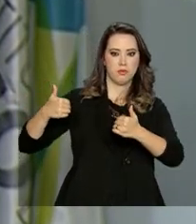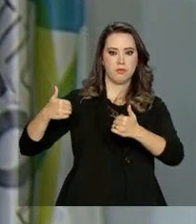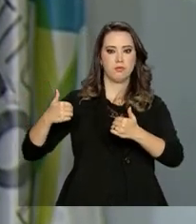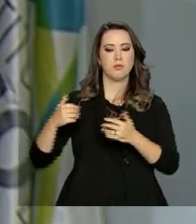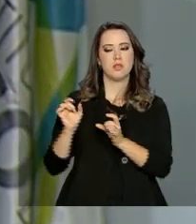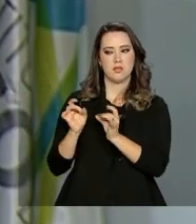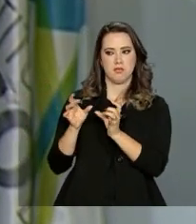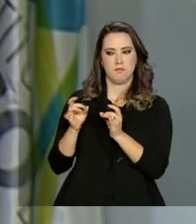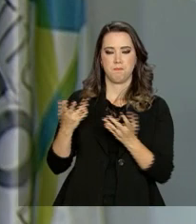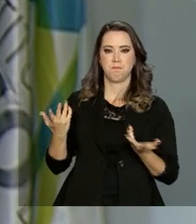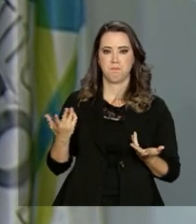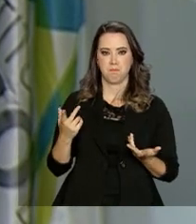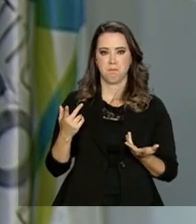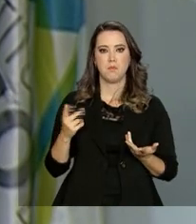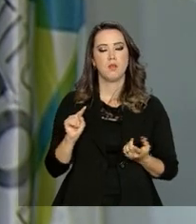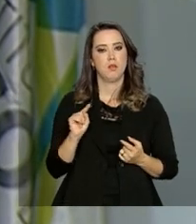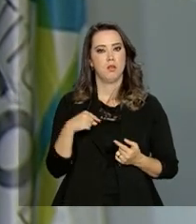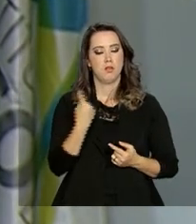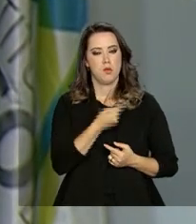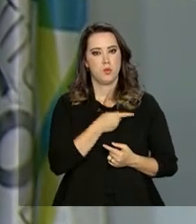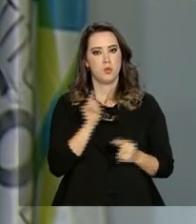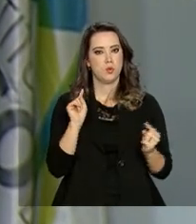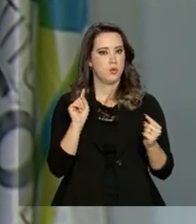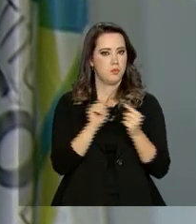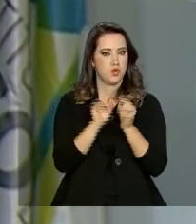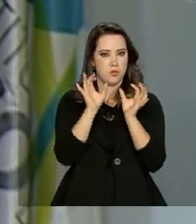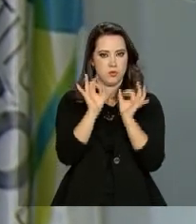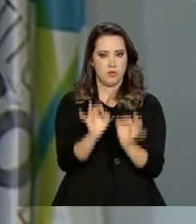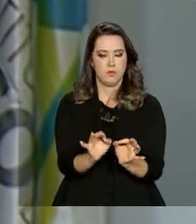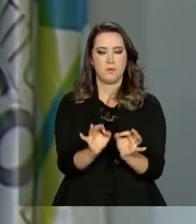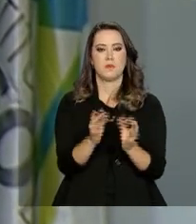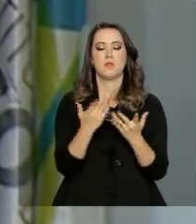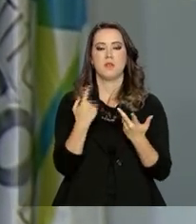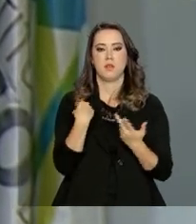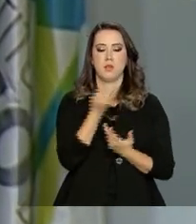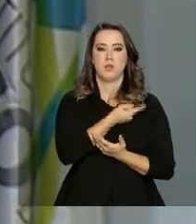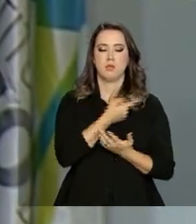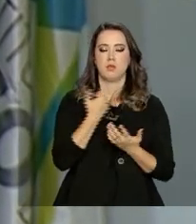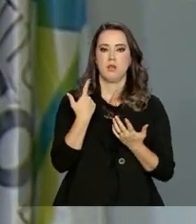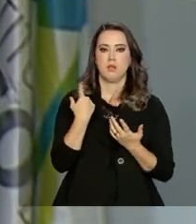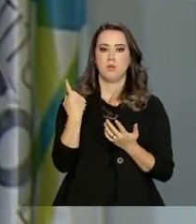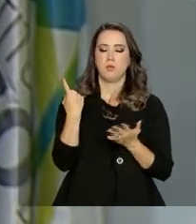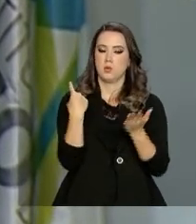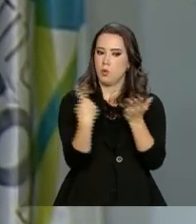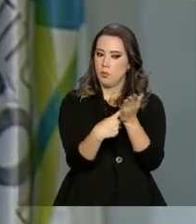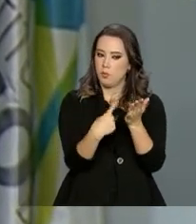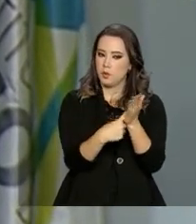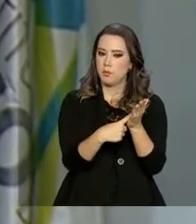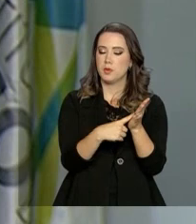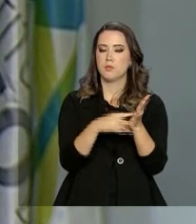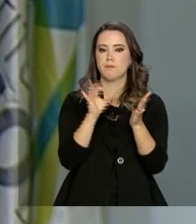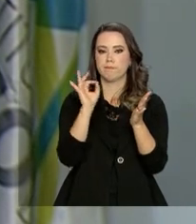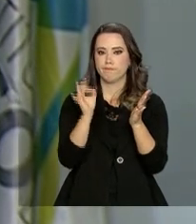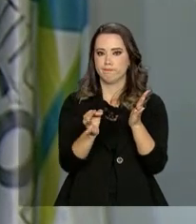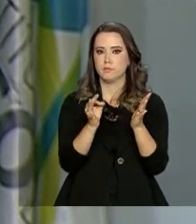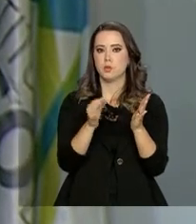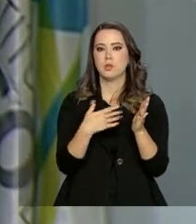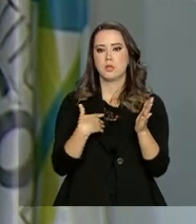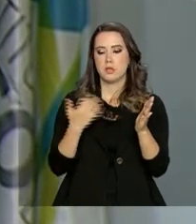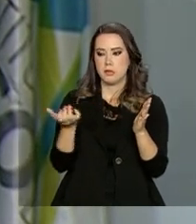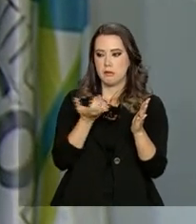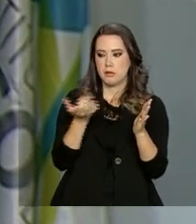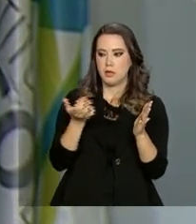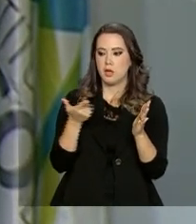nós os nossos objetivos são caríssimos nós temos que cumprir e dar cumprimento exigir cumprimento